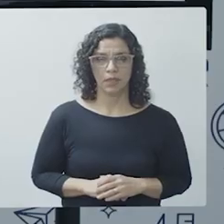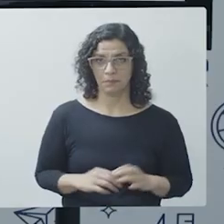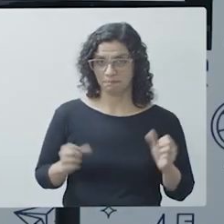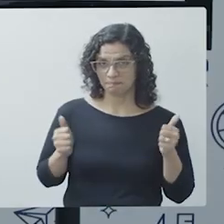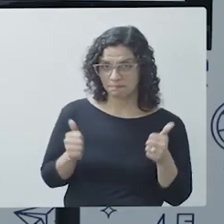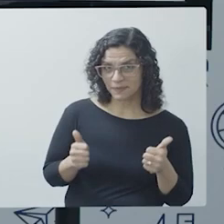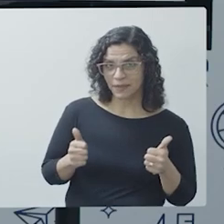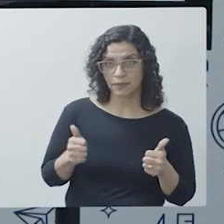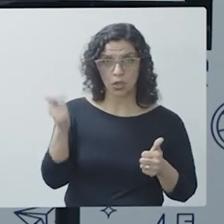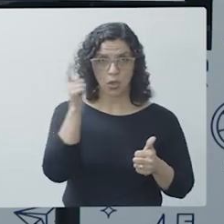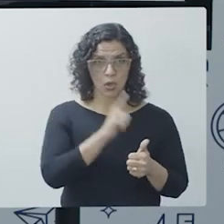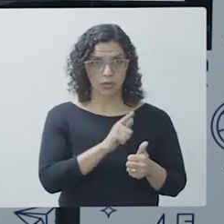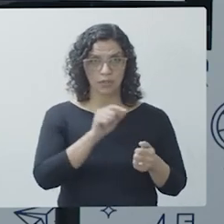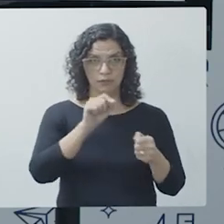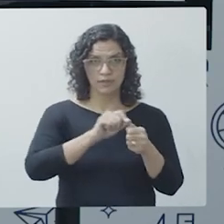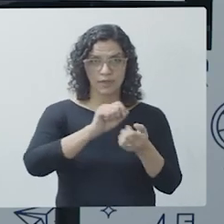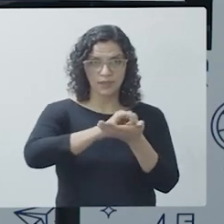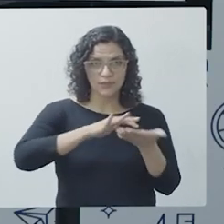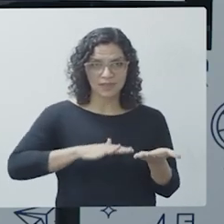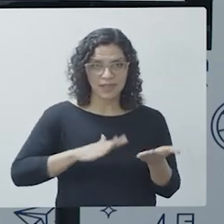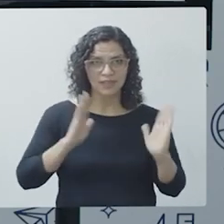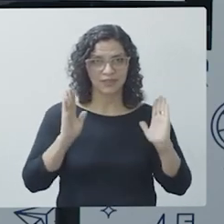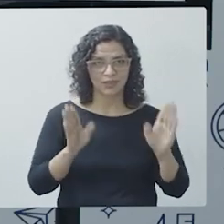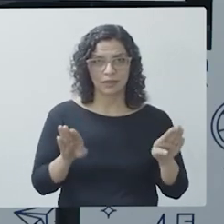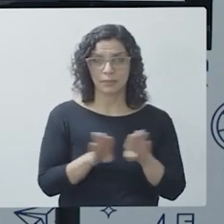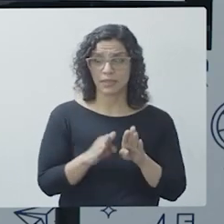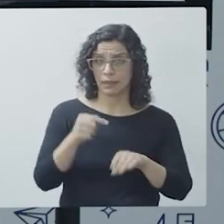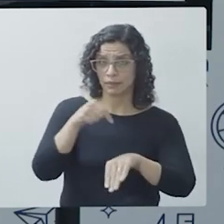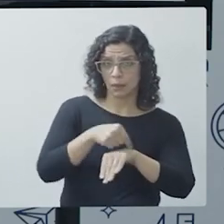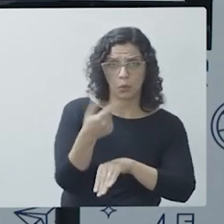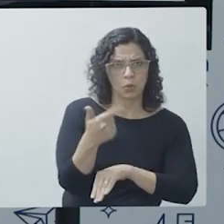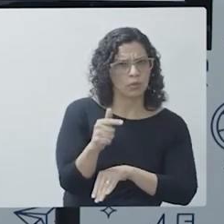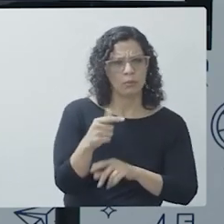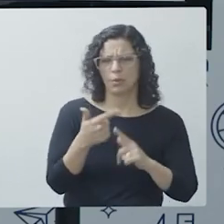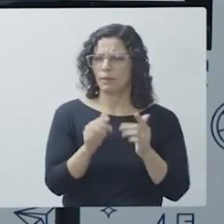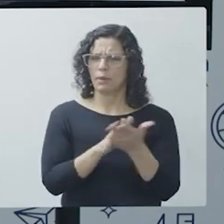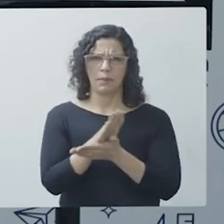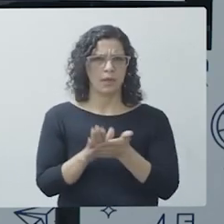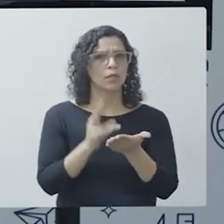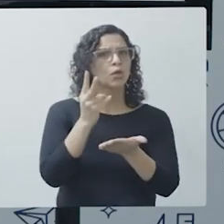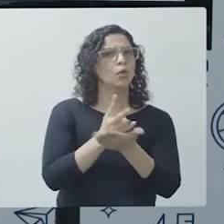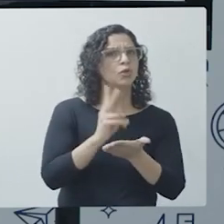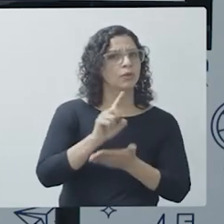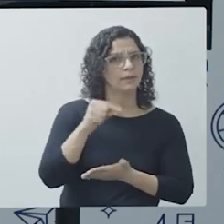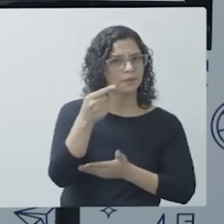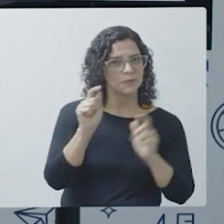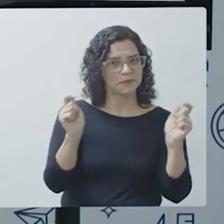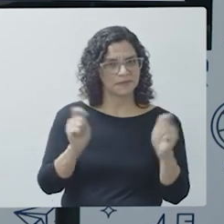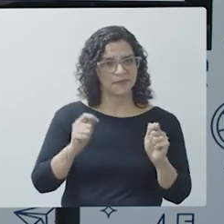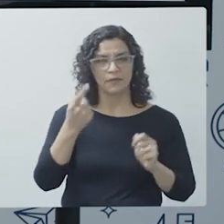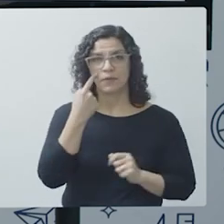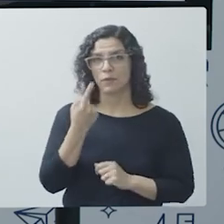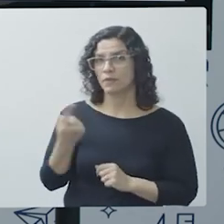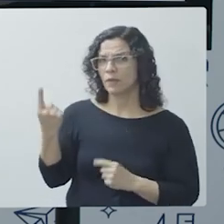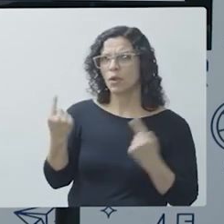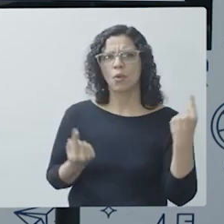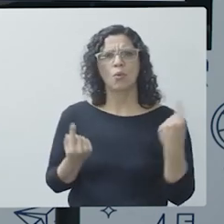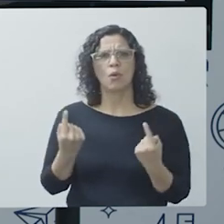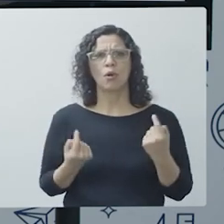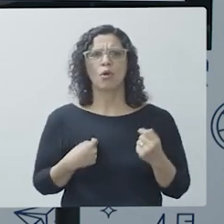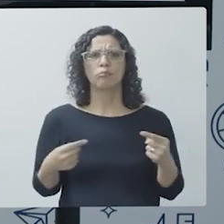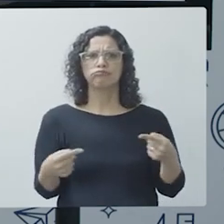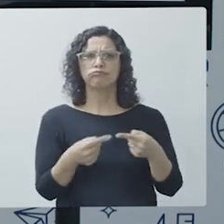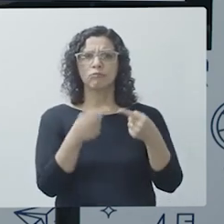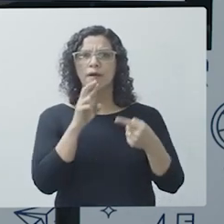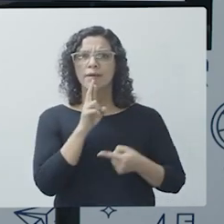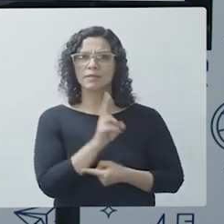Muito bem, conseguiram realizar a atividade? Se não deu tempo, podem continuar depois. Vamos ver então como que ficaria